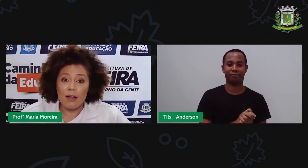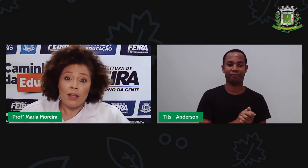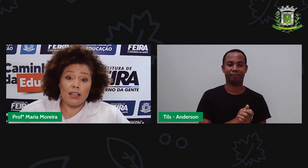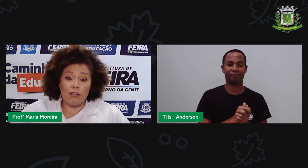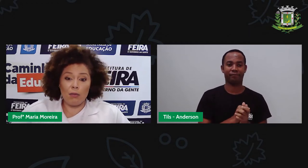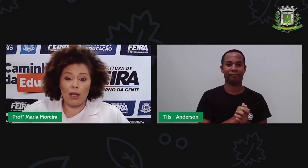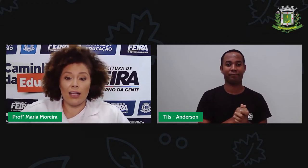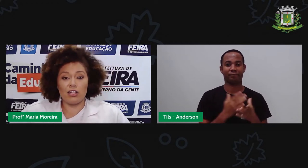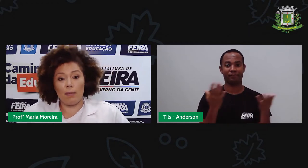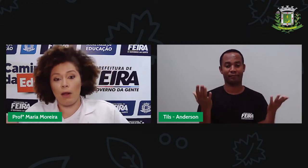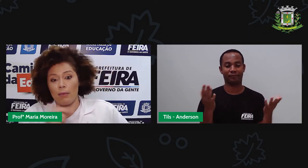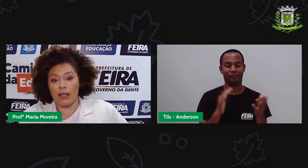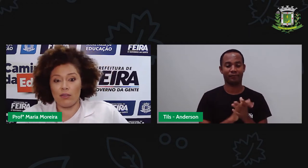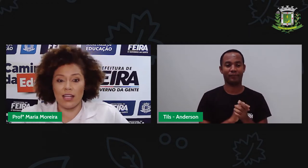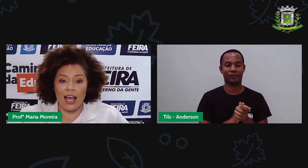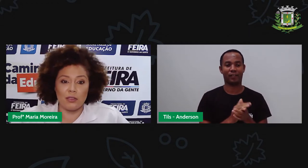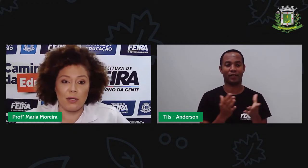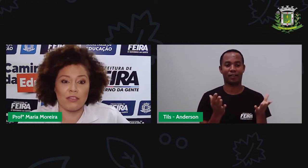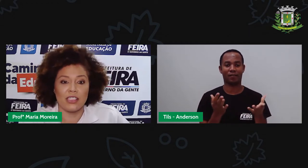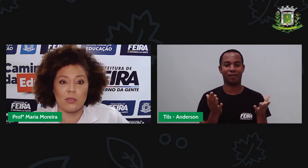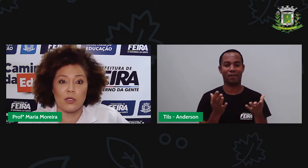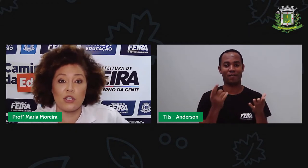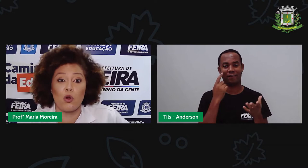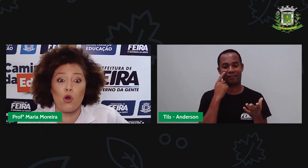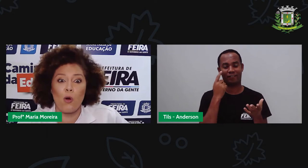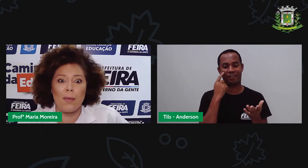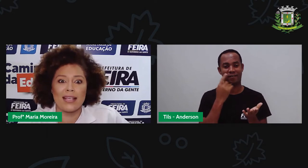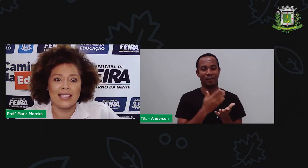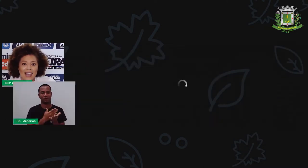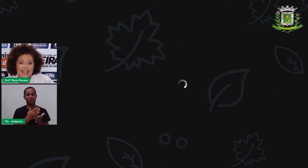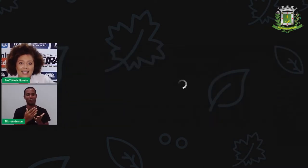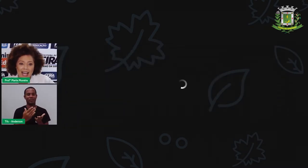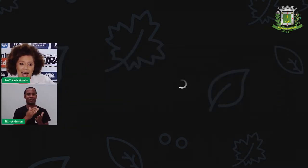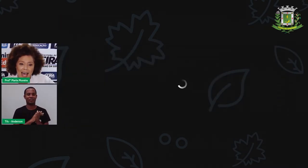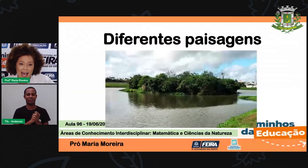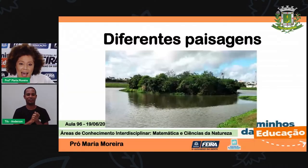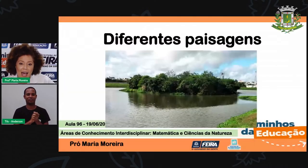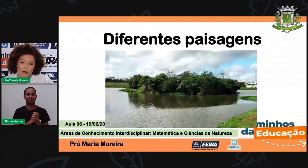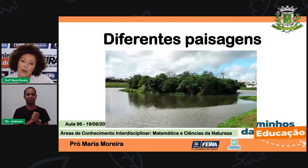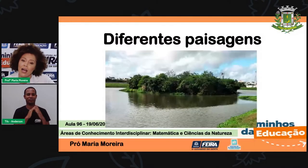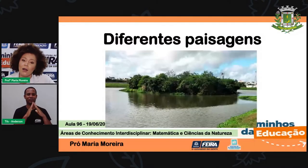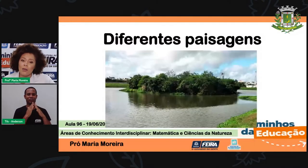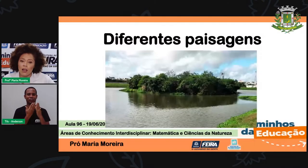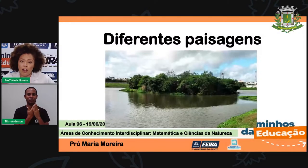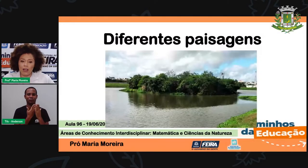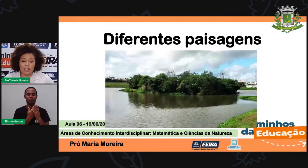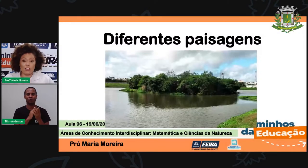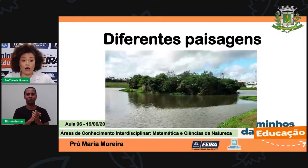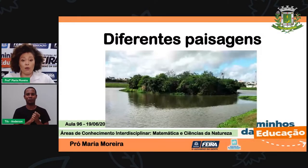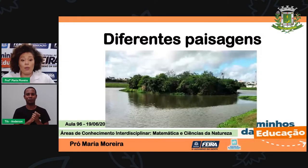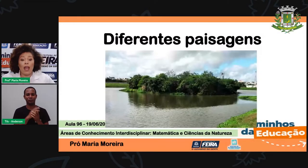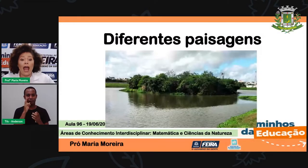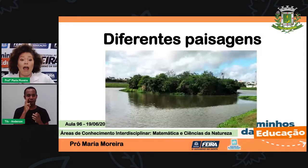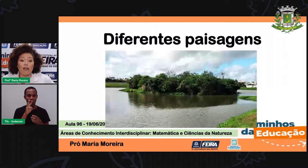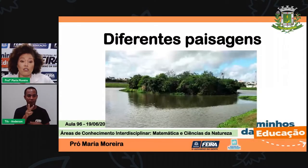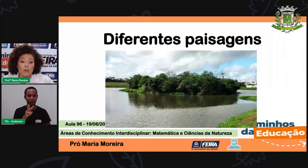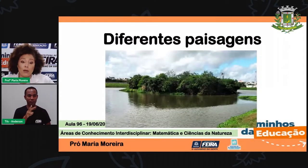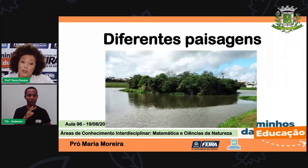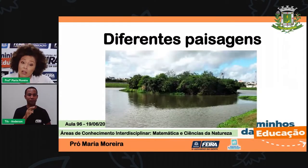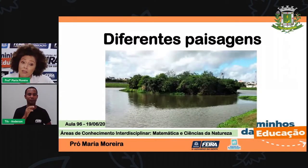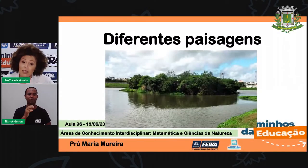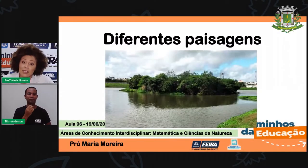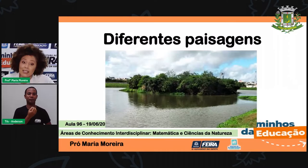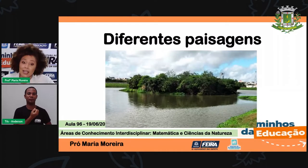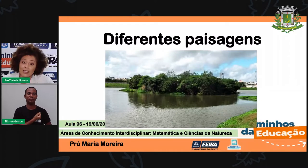né? Então vamos lá, deixar pra abrir aqui o slide pra vocês, pra gente começar essa aula. Olha só, a aula de